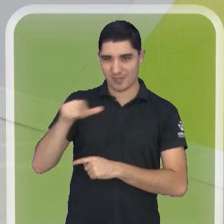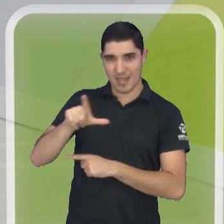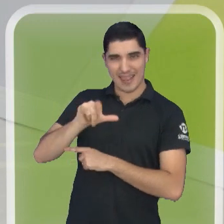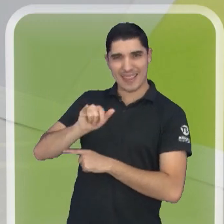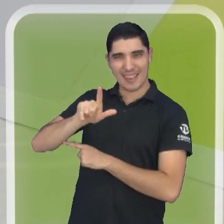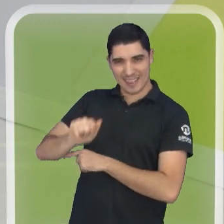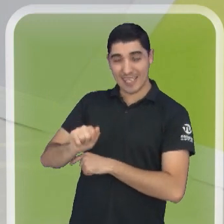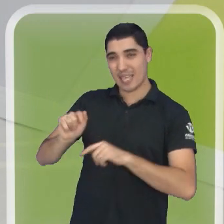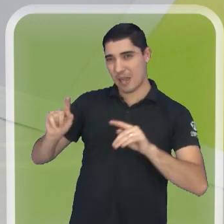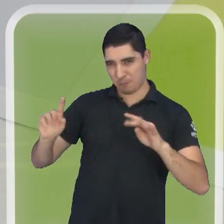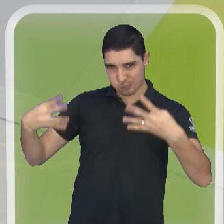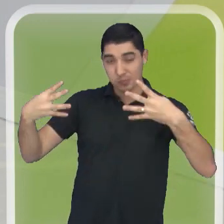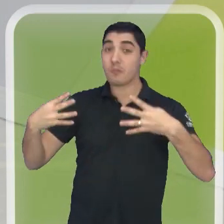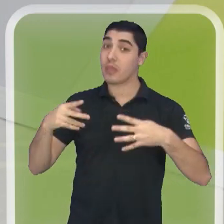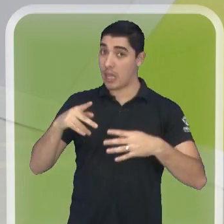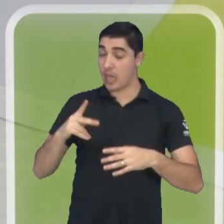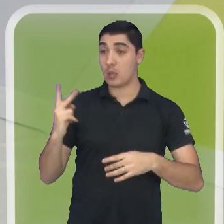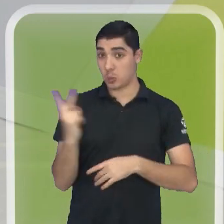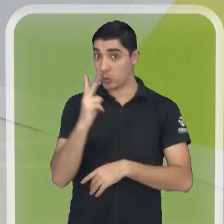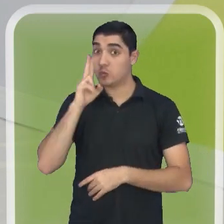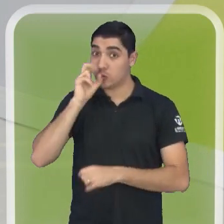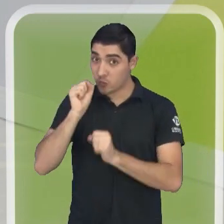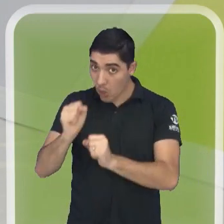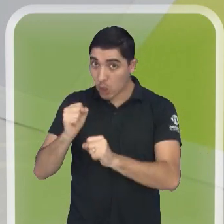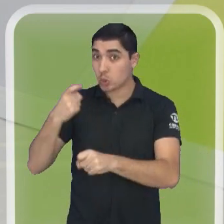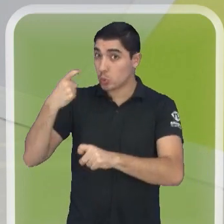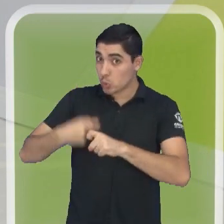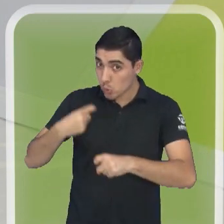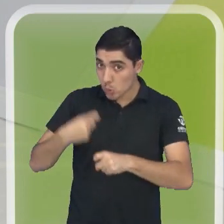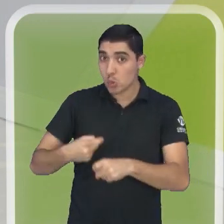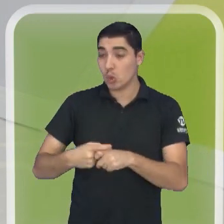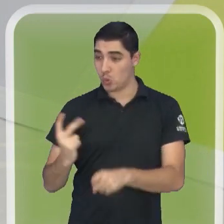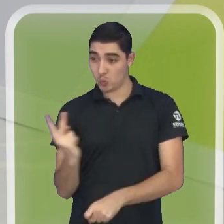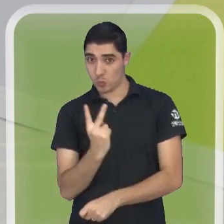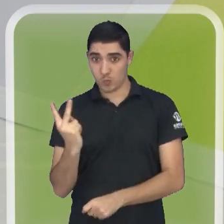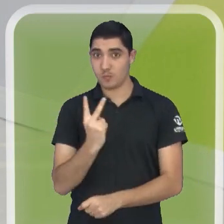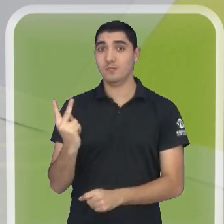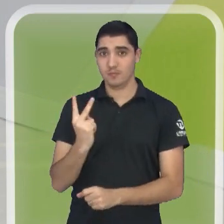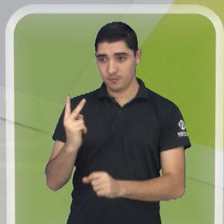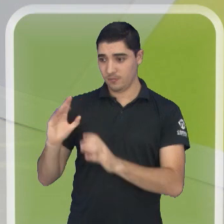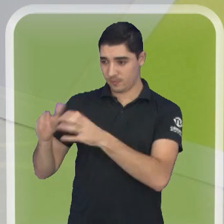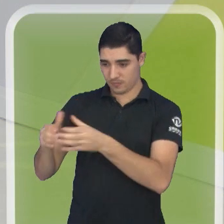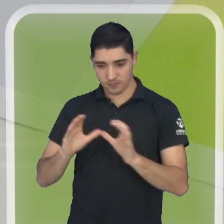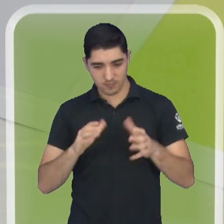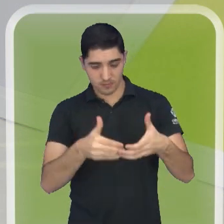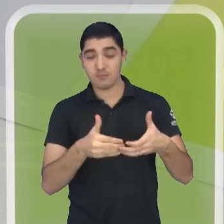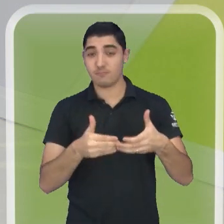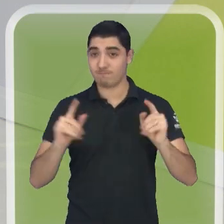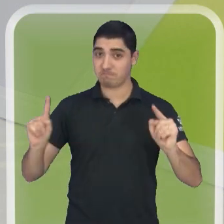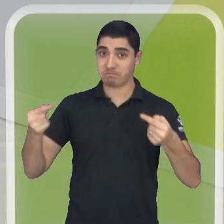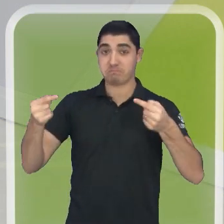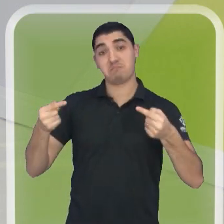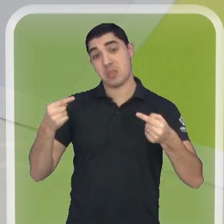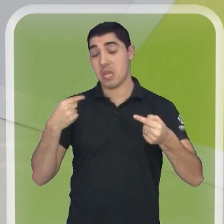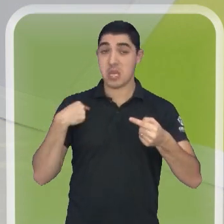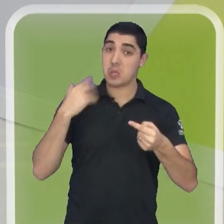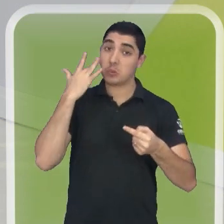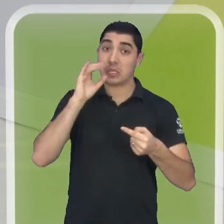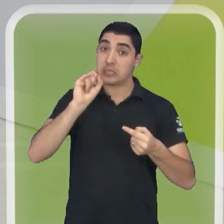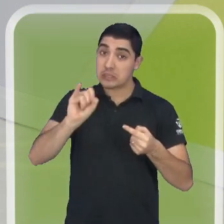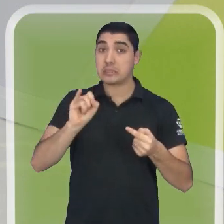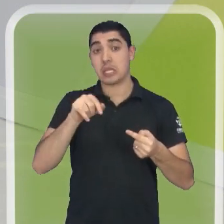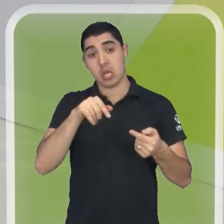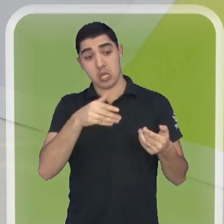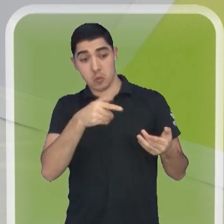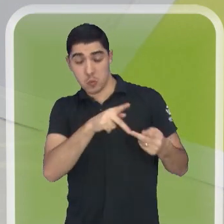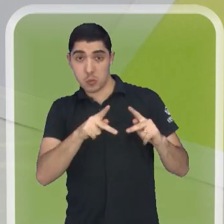mas é briga de cachorro grande, é briga de time que luta para chegar na competição. Não sei se o São José hoje tem aquele